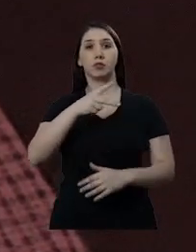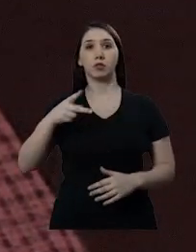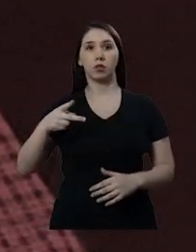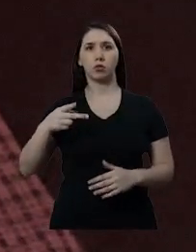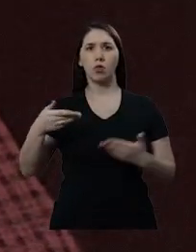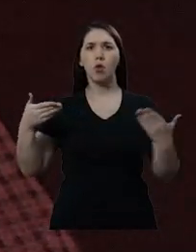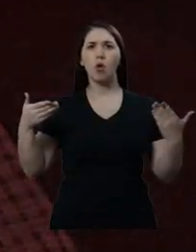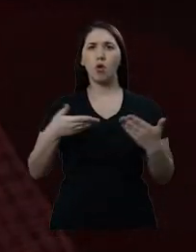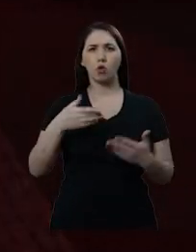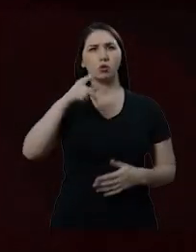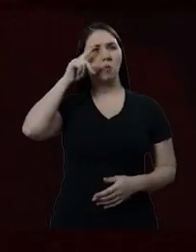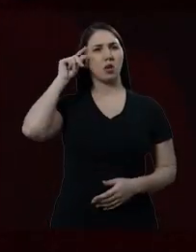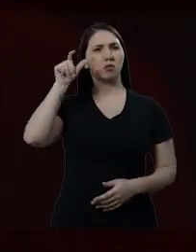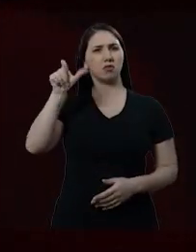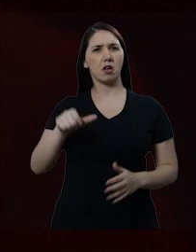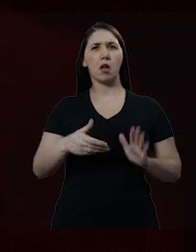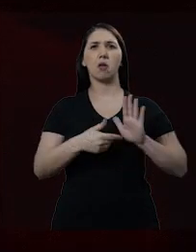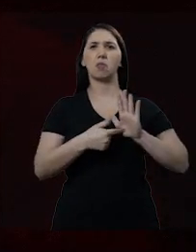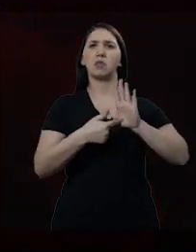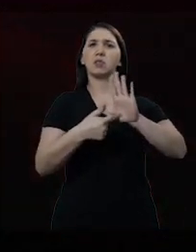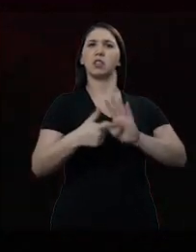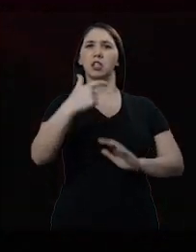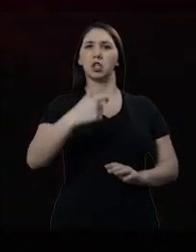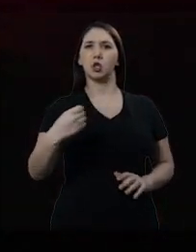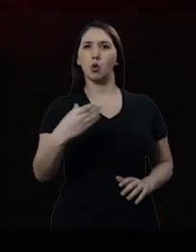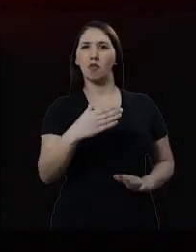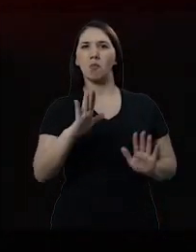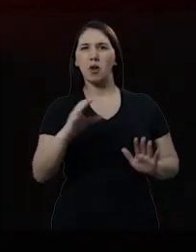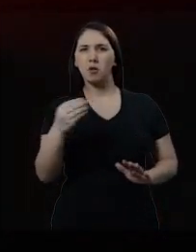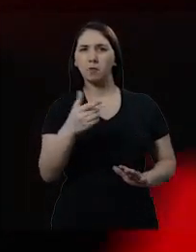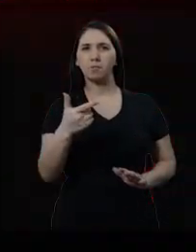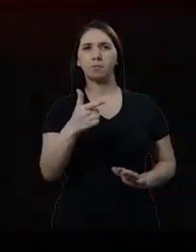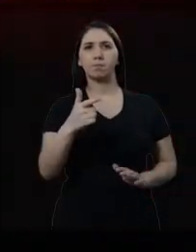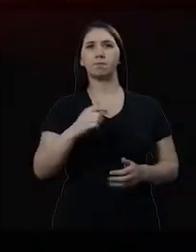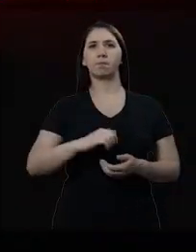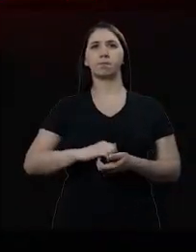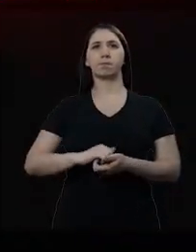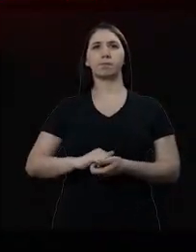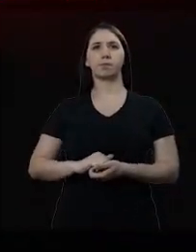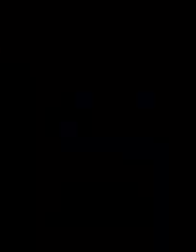presidente. Hoje, Márcio França se apresenta como novo, mas de novo, não tem nada.